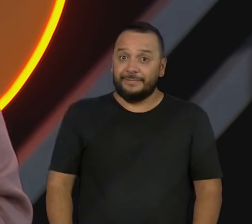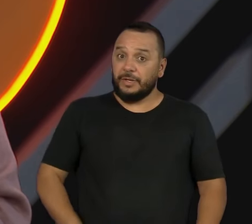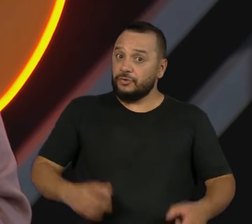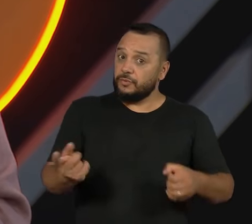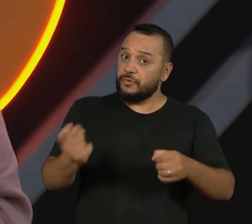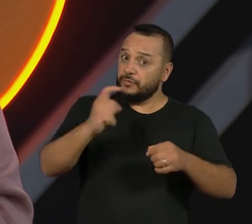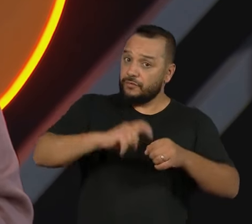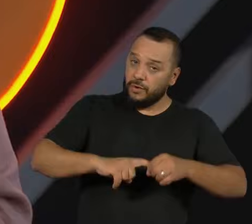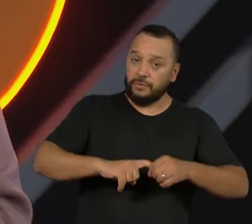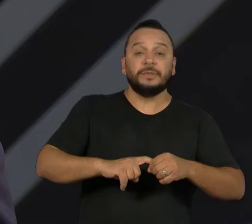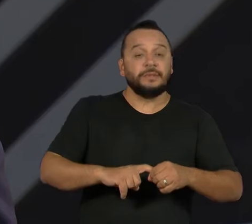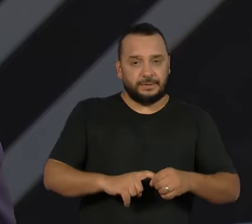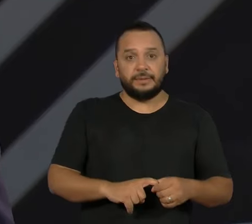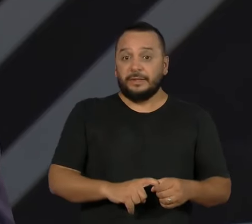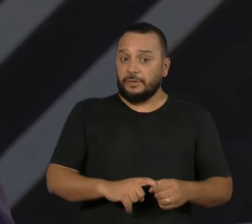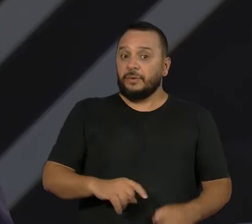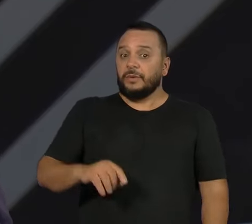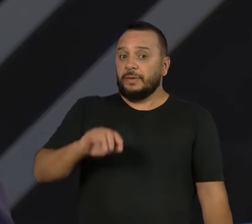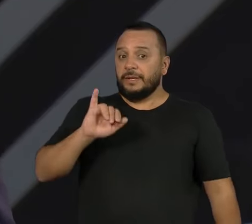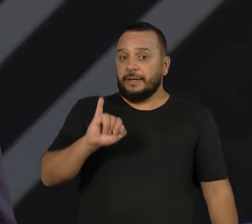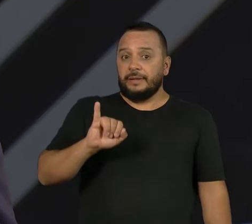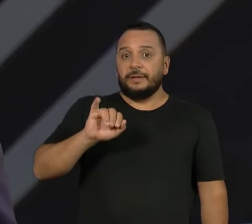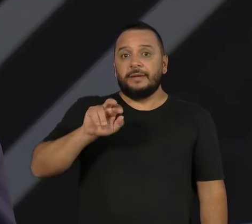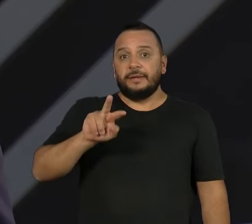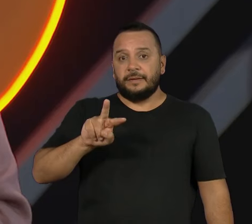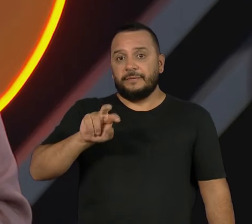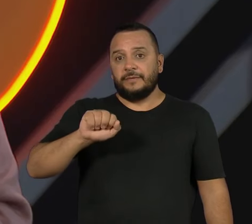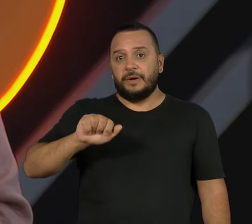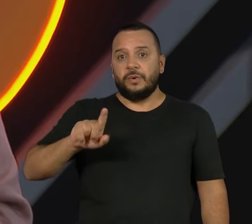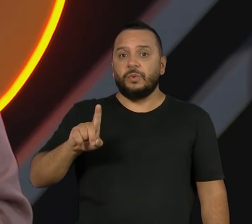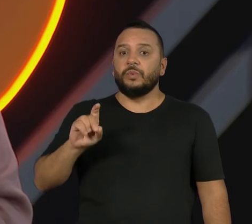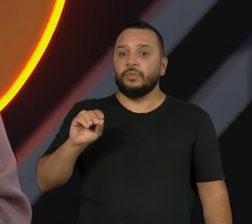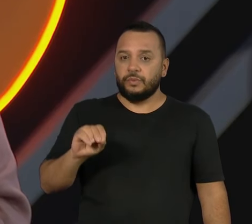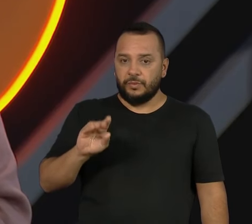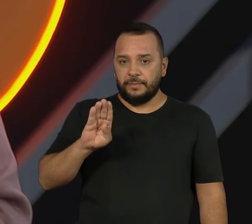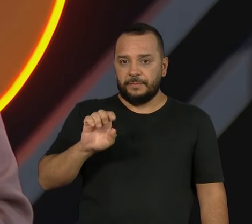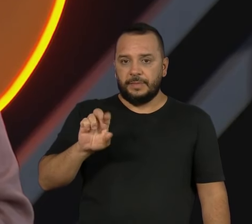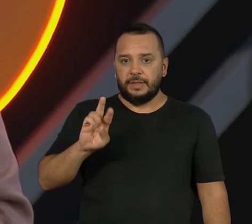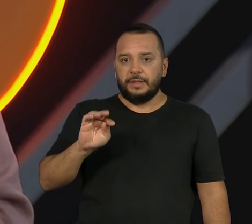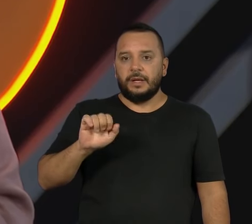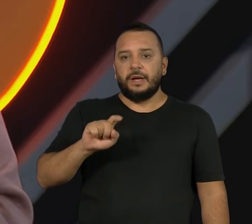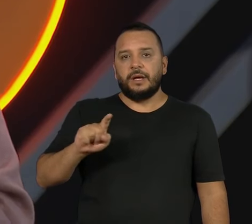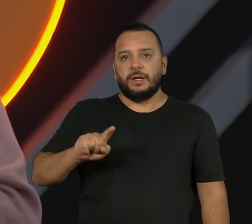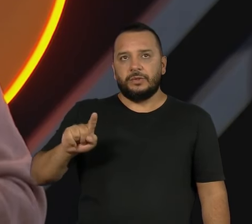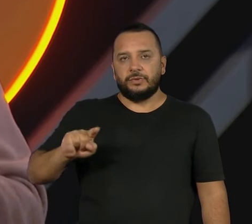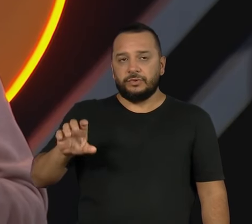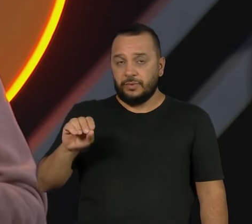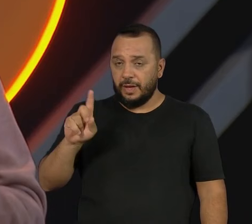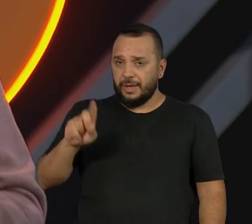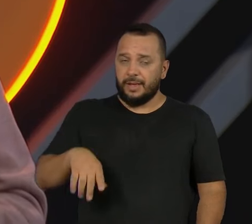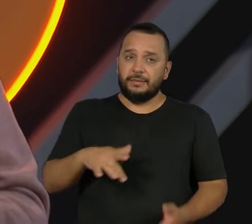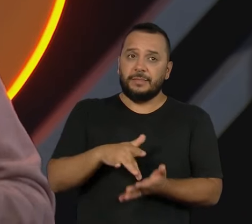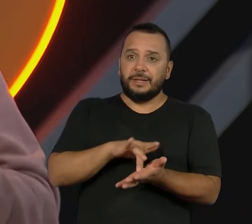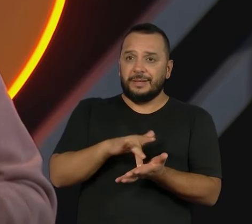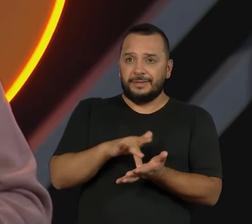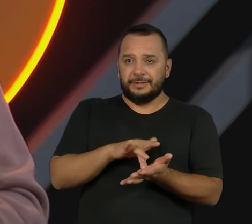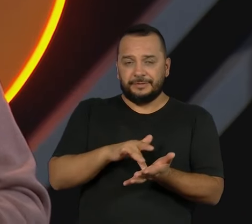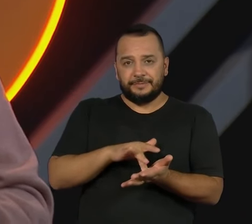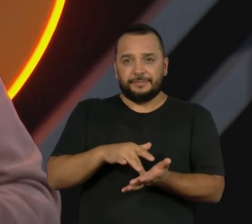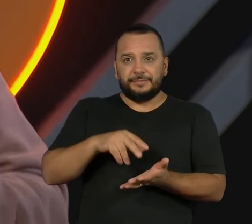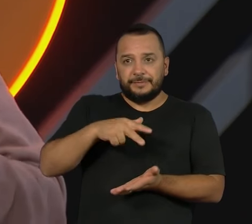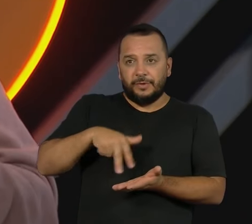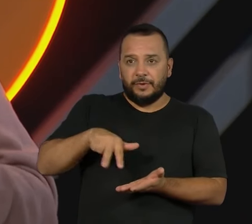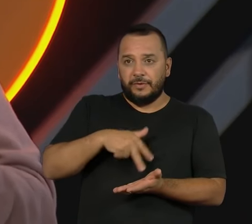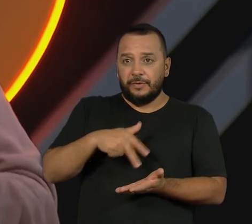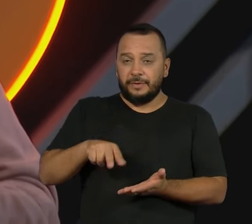Estamos de volta com Ivaldo Bertazzo, bailarino, coreógrafo e criador de um método próprio